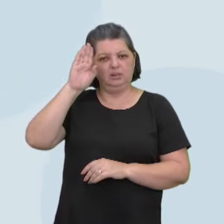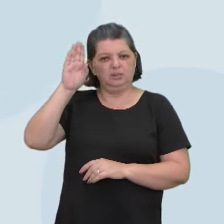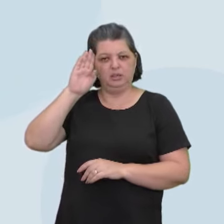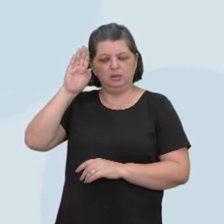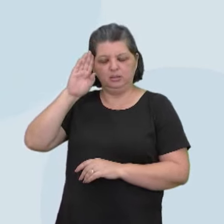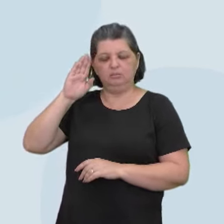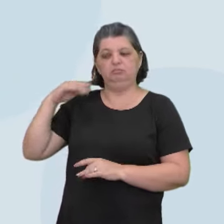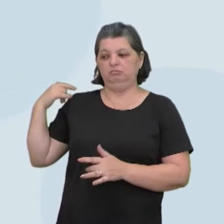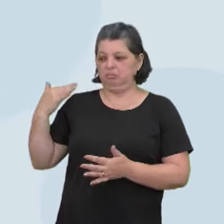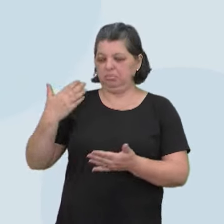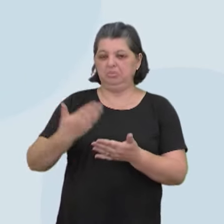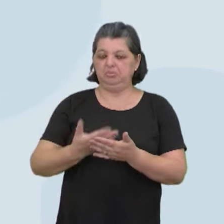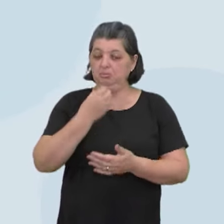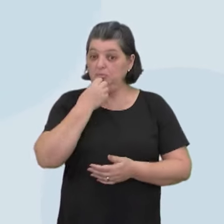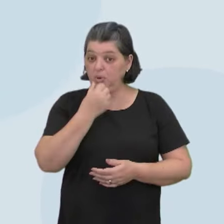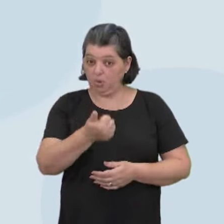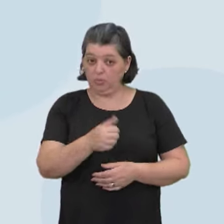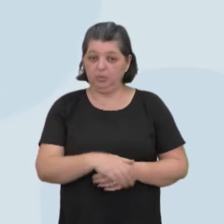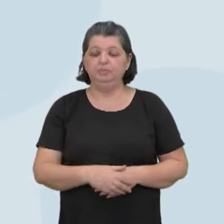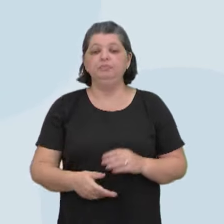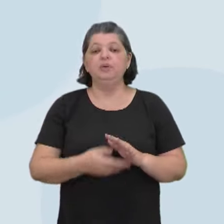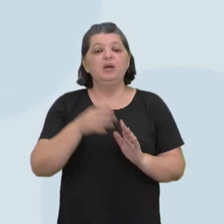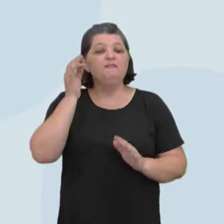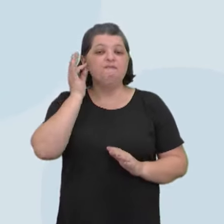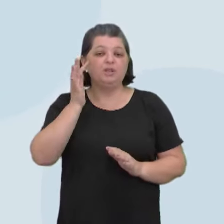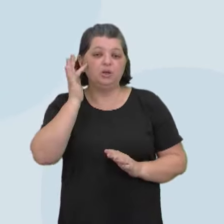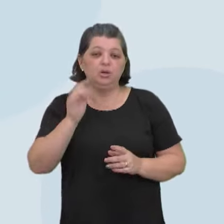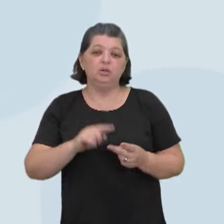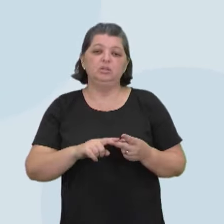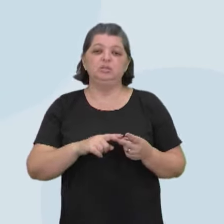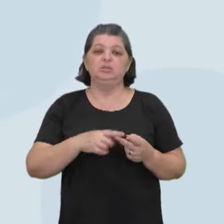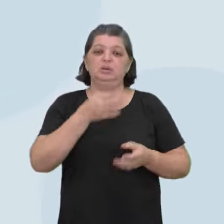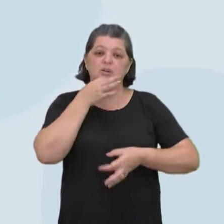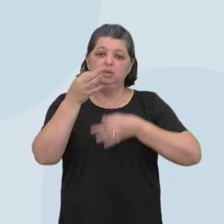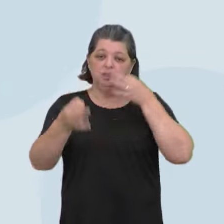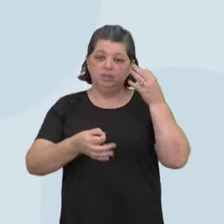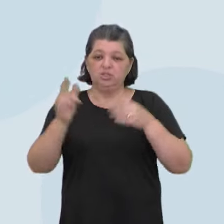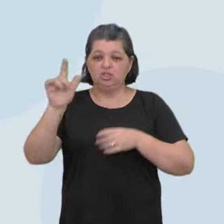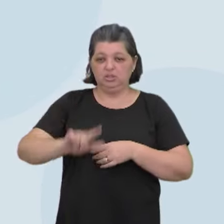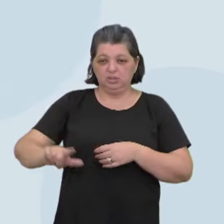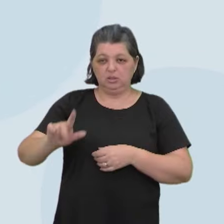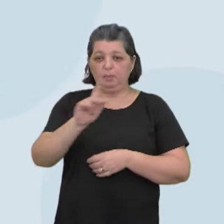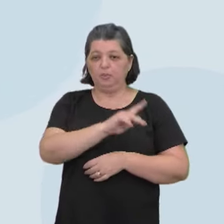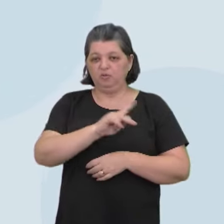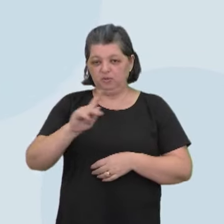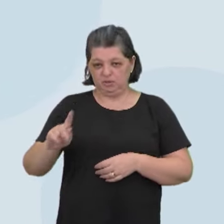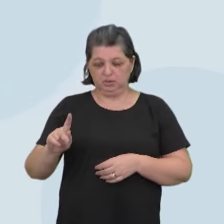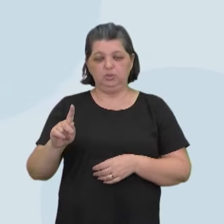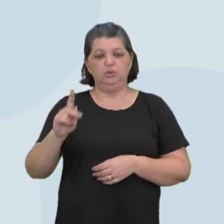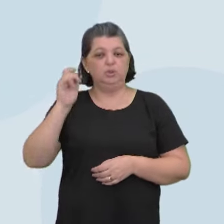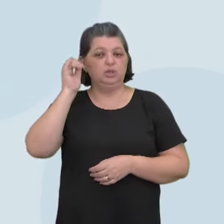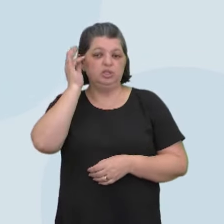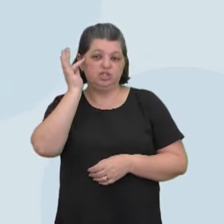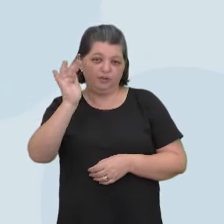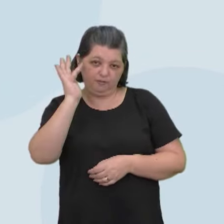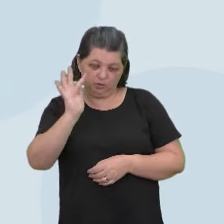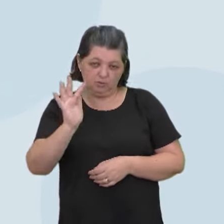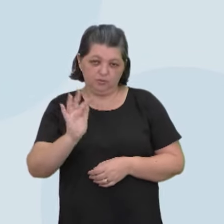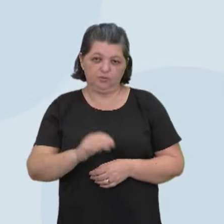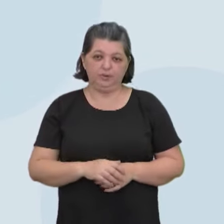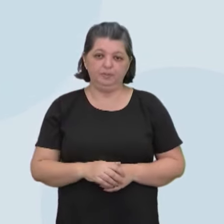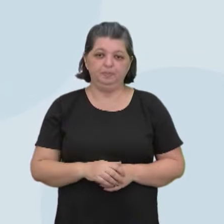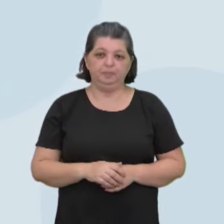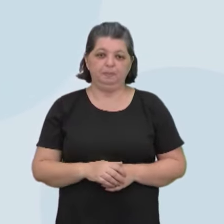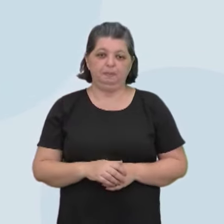muito frutífera. Ele foi filósofo, ele foi crítico literário, foi professor de filosofia